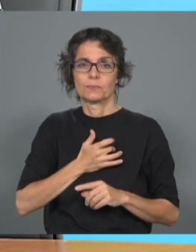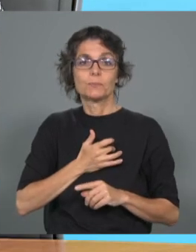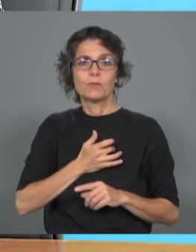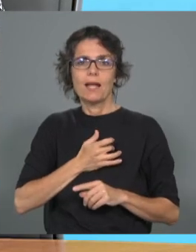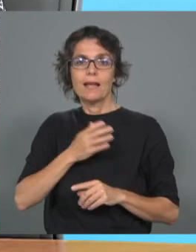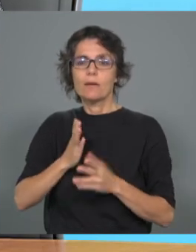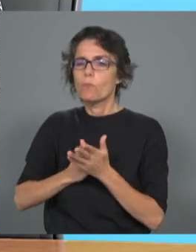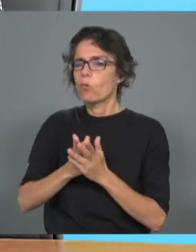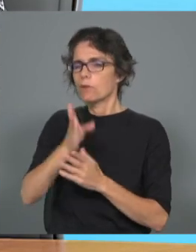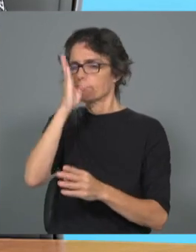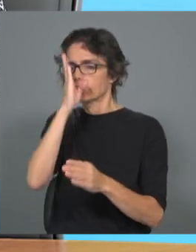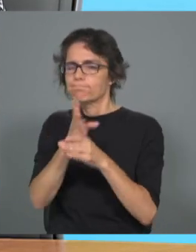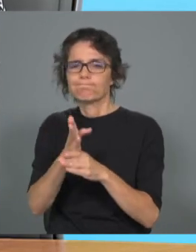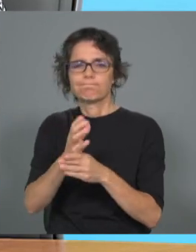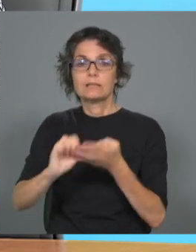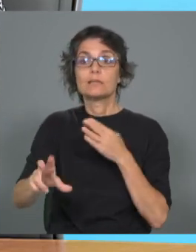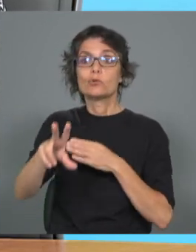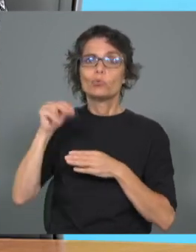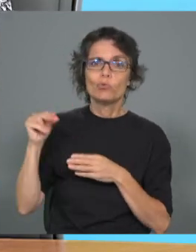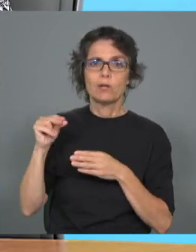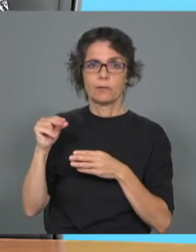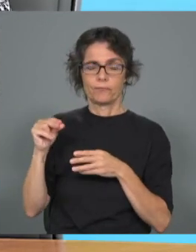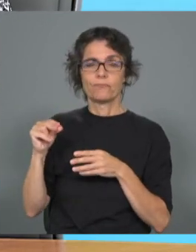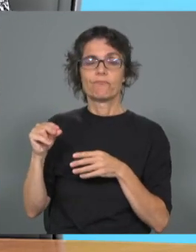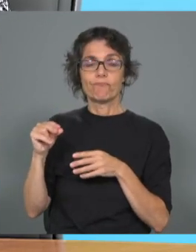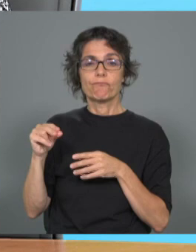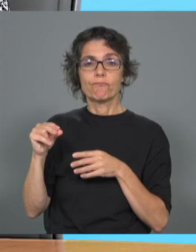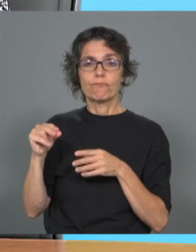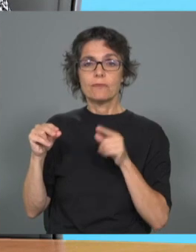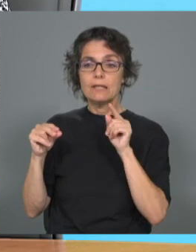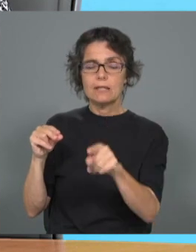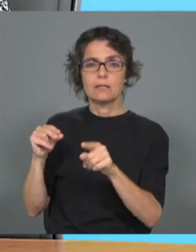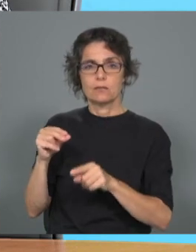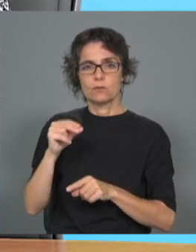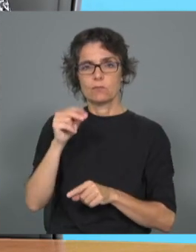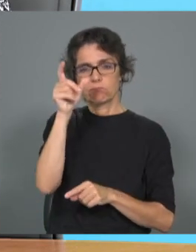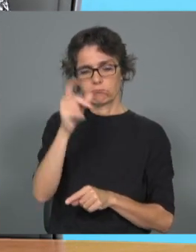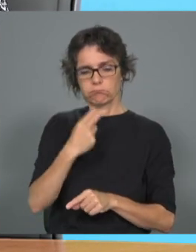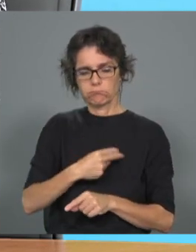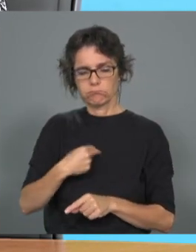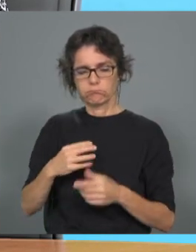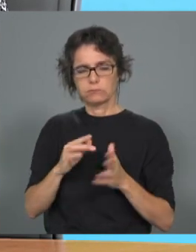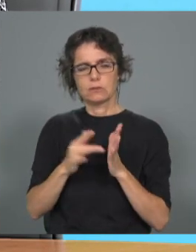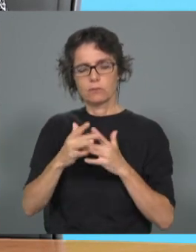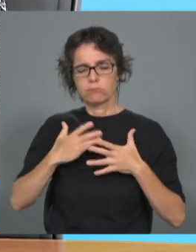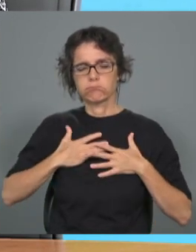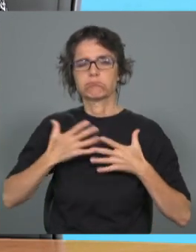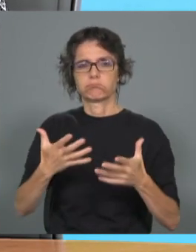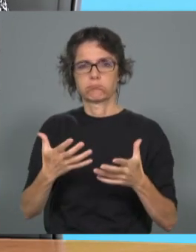perseverança, é o não desistir. E, portanto, é este apelo, esta